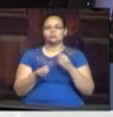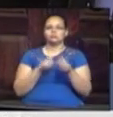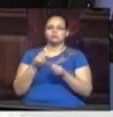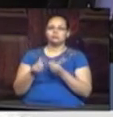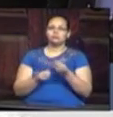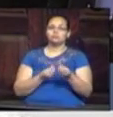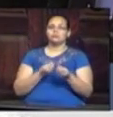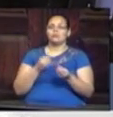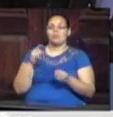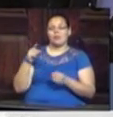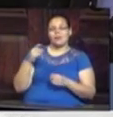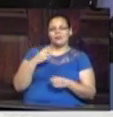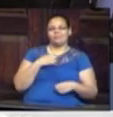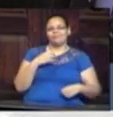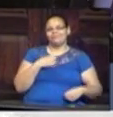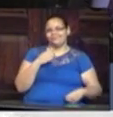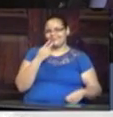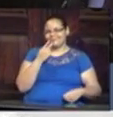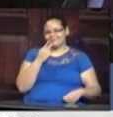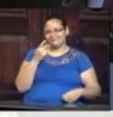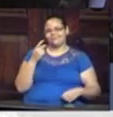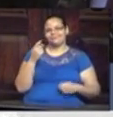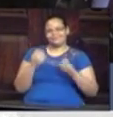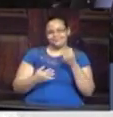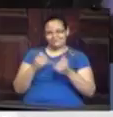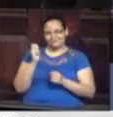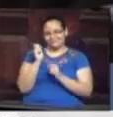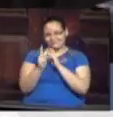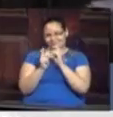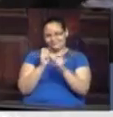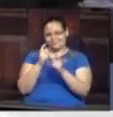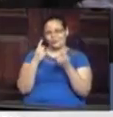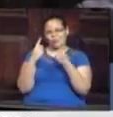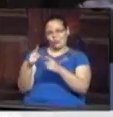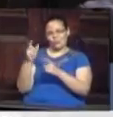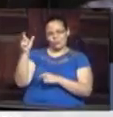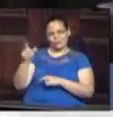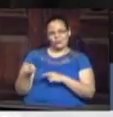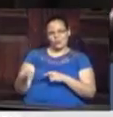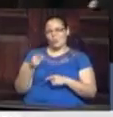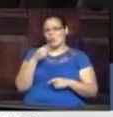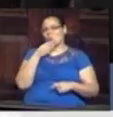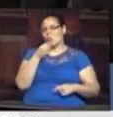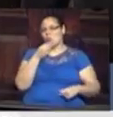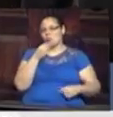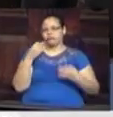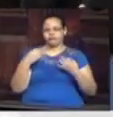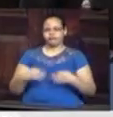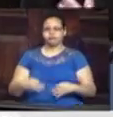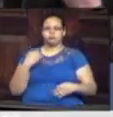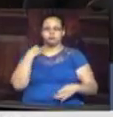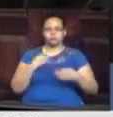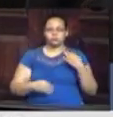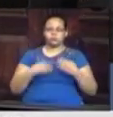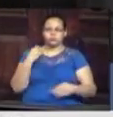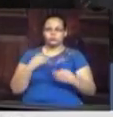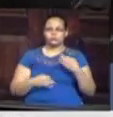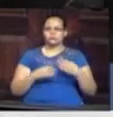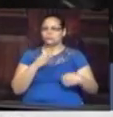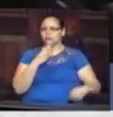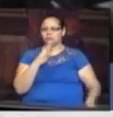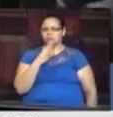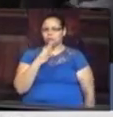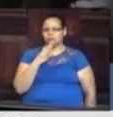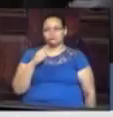dessas críticas desferidas contra um homem honrado, um jurista reconhecido